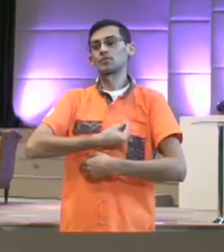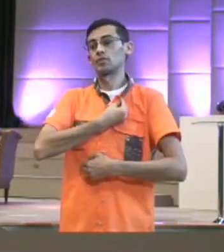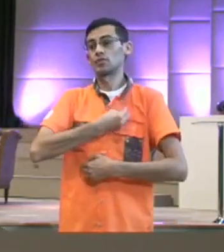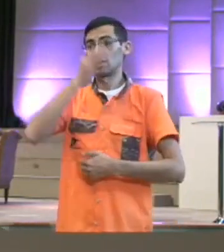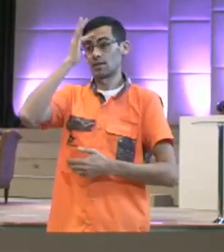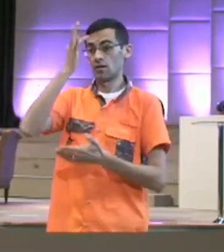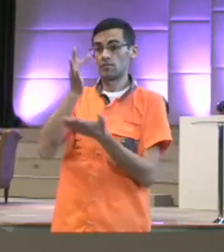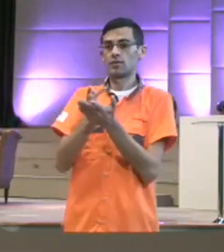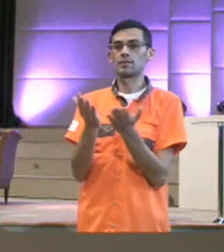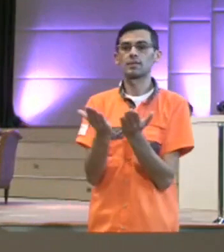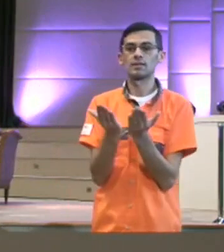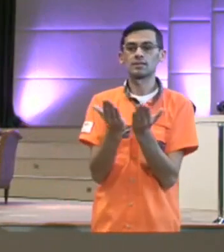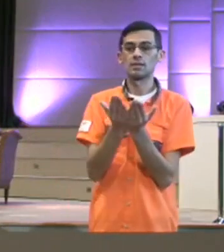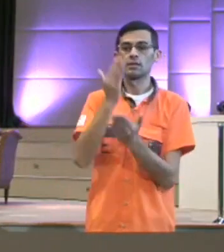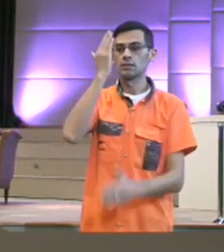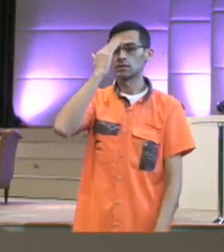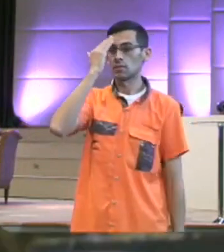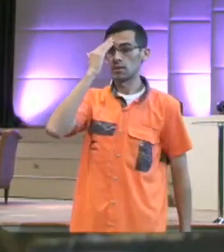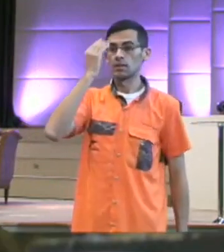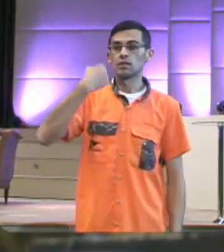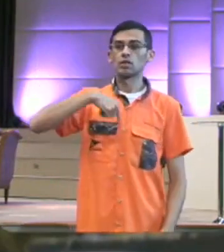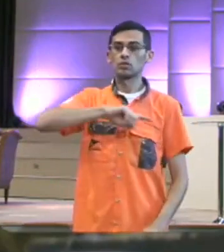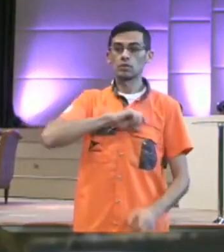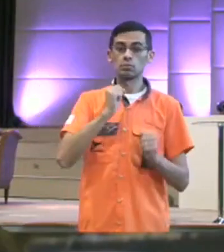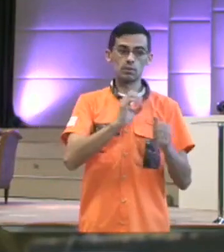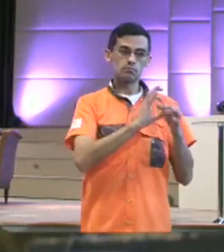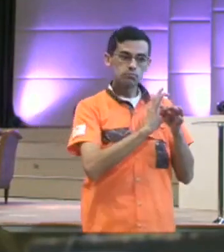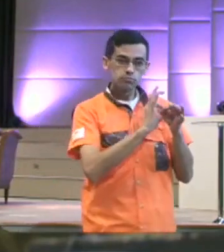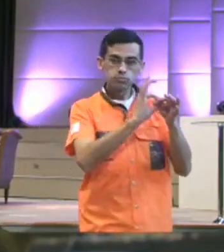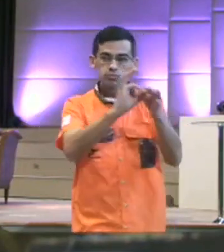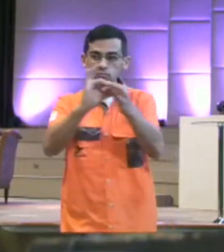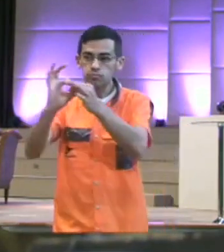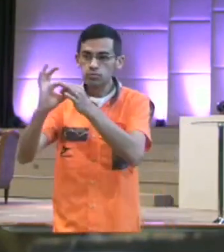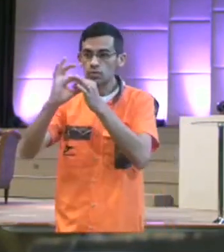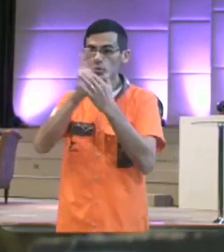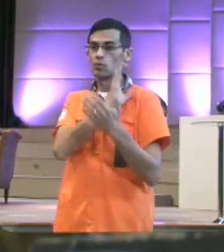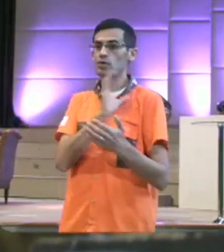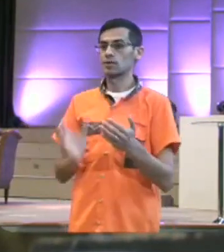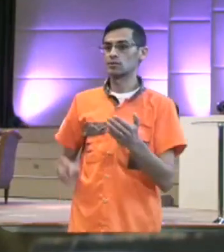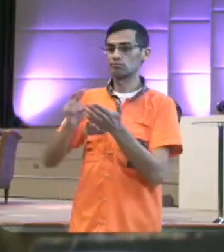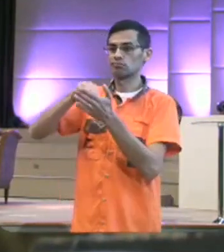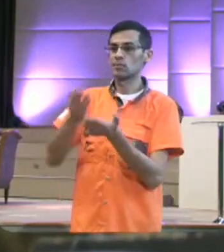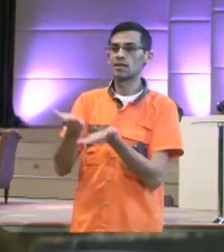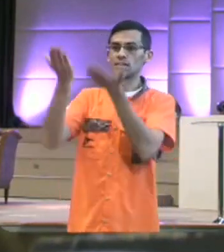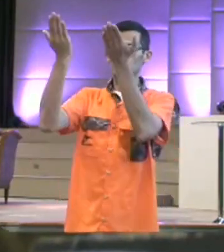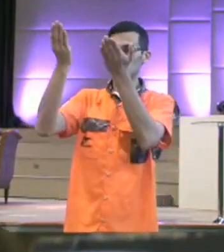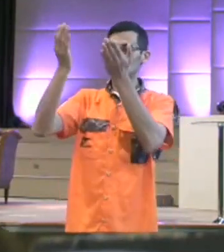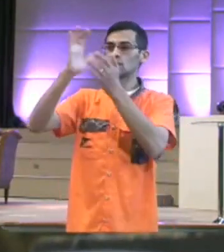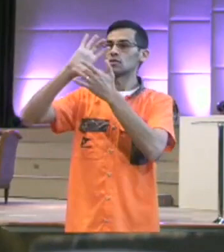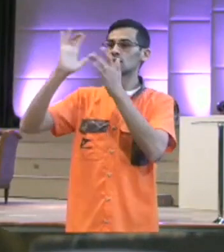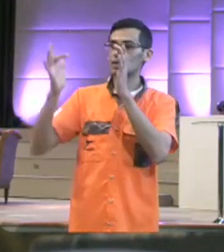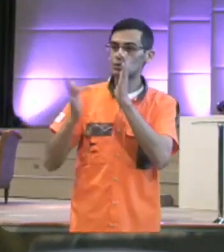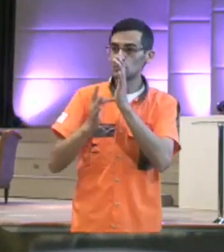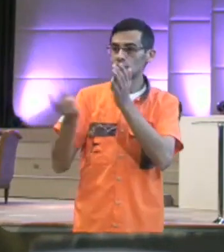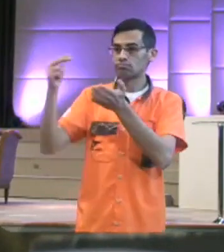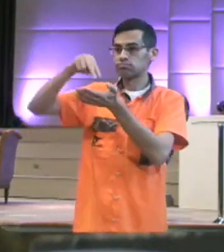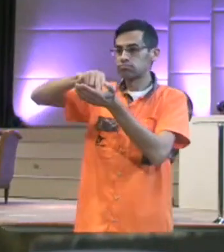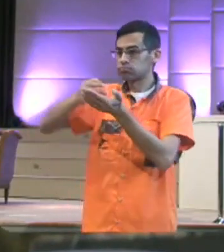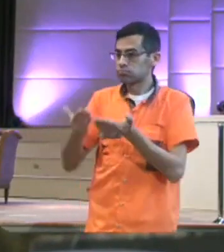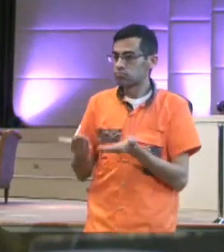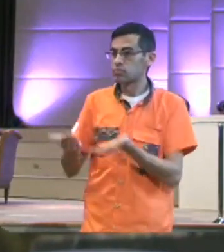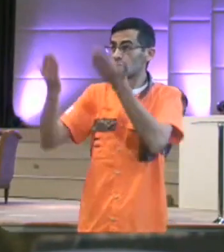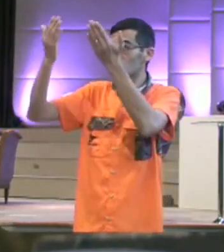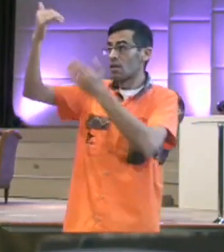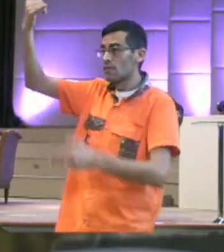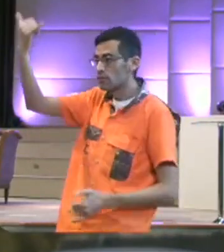a fé cristã é saber que a gente pode ter comunhão com o Cristo ressuscitado. Jesus que ressuscitou